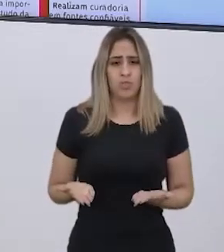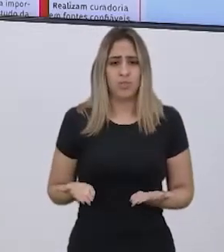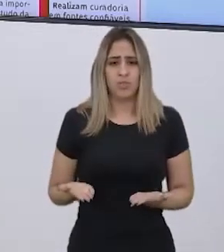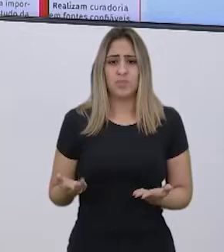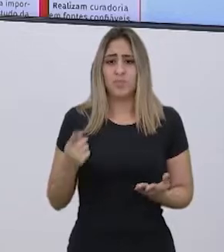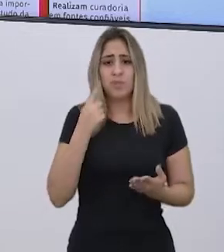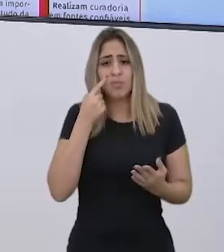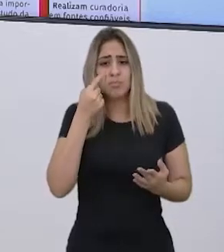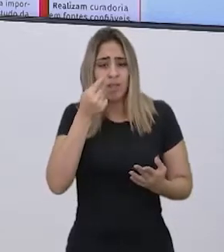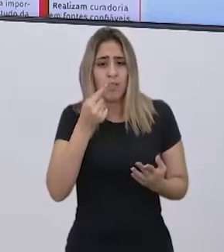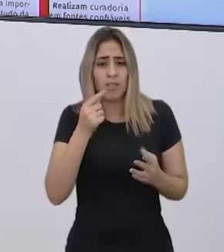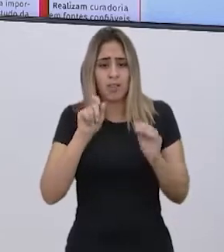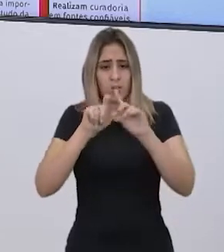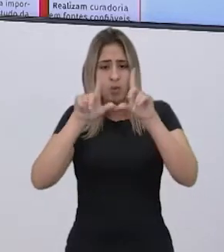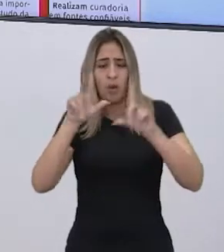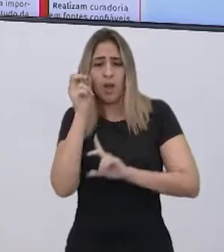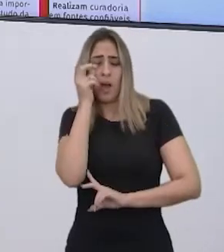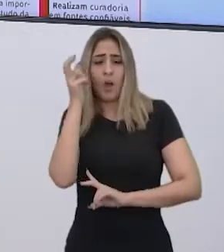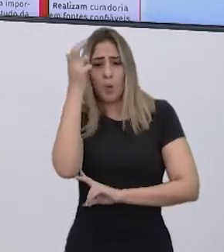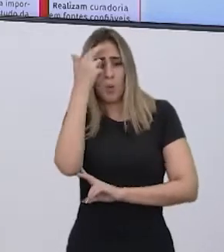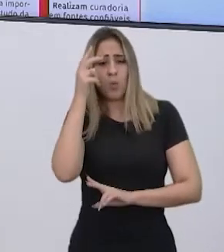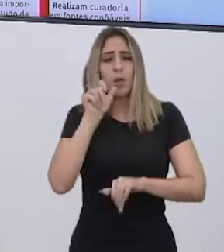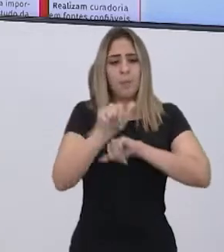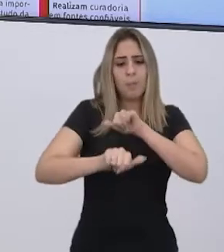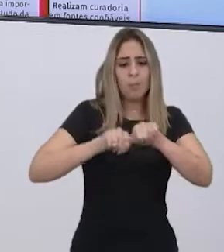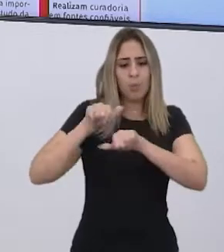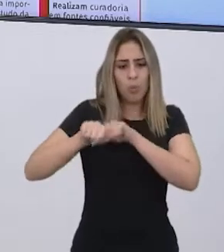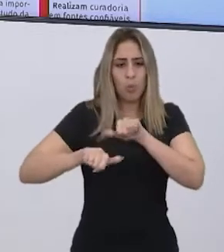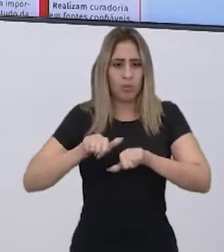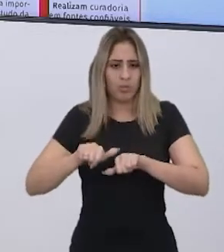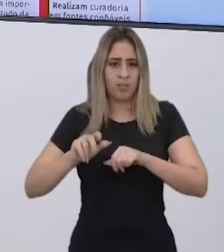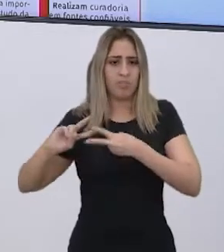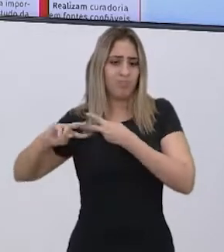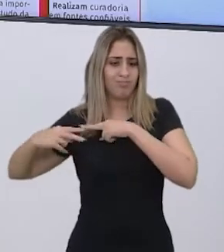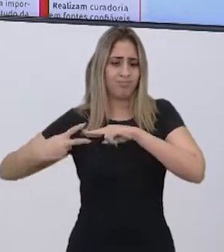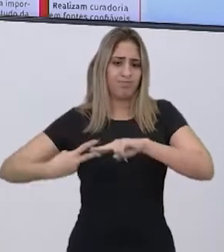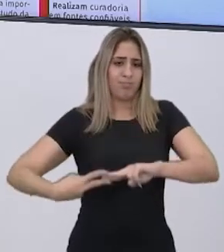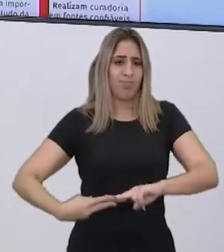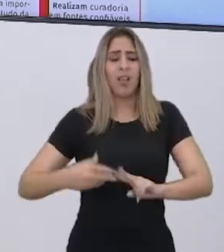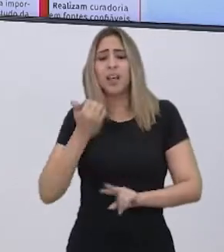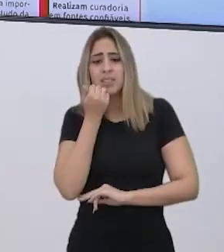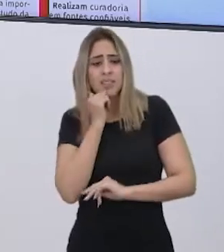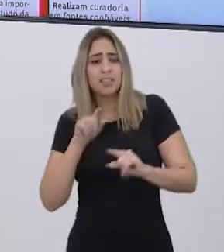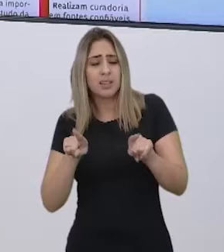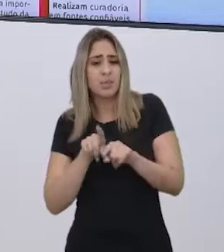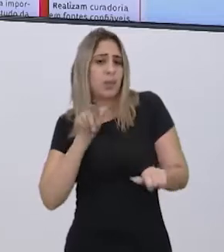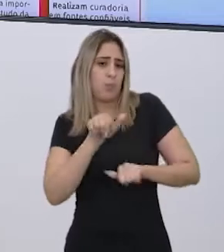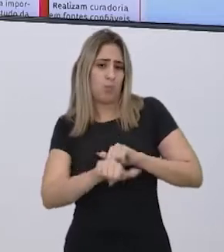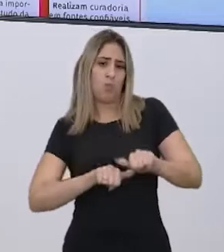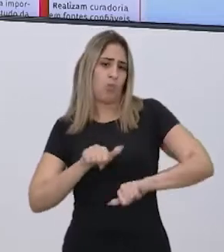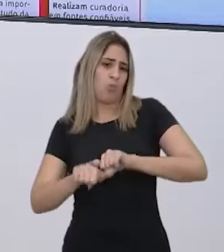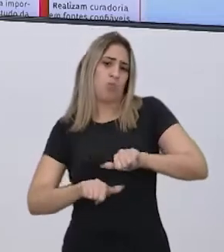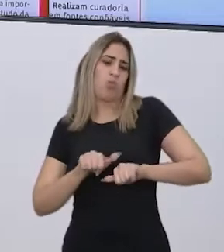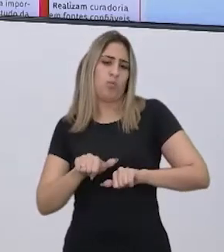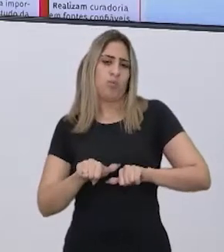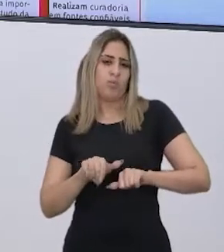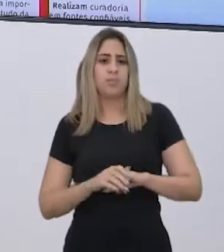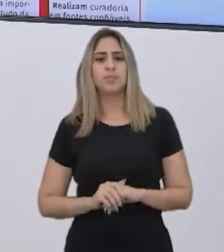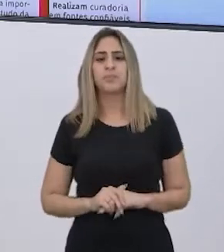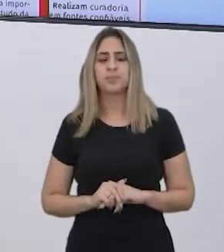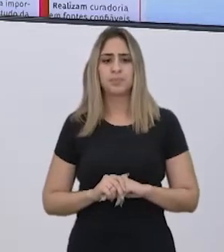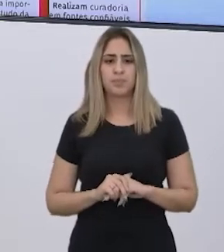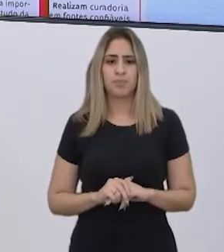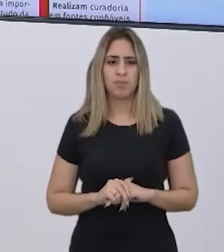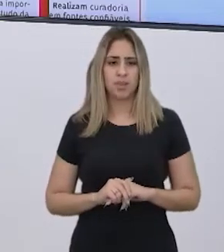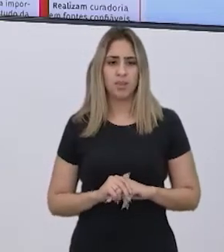gente está vendo aqui é como a cultura muda com o tempo, né? Inclusive, a ciência também se modificou com o tempo, tá?